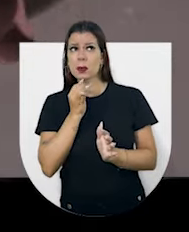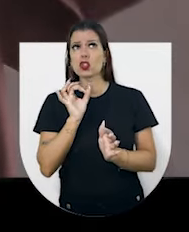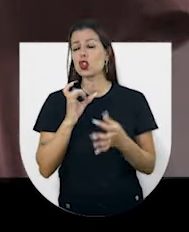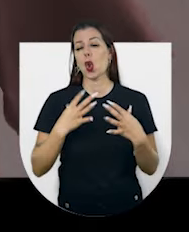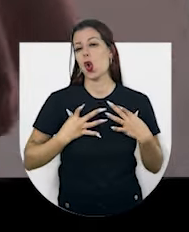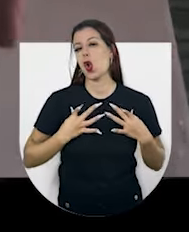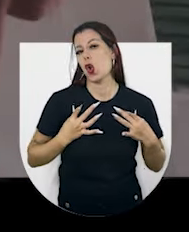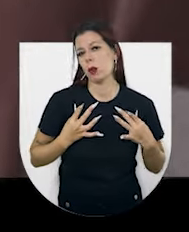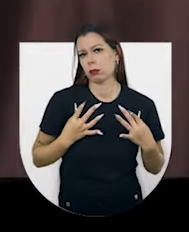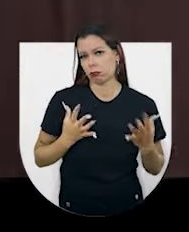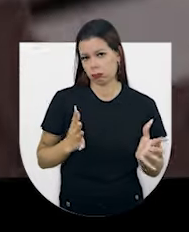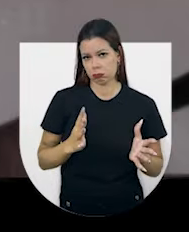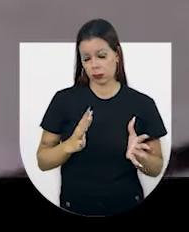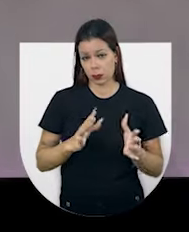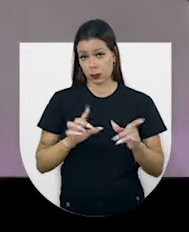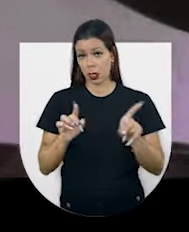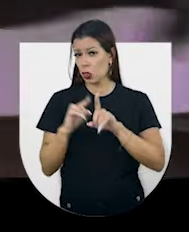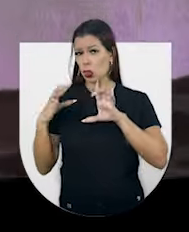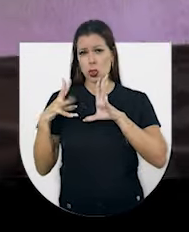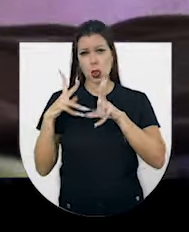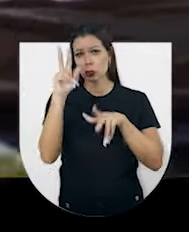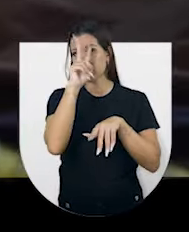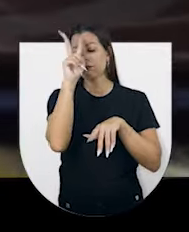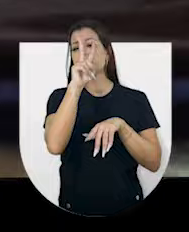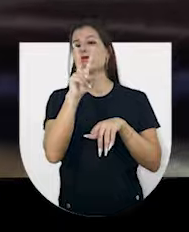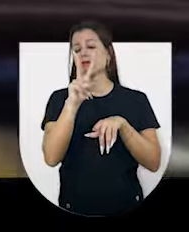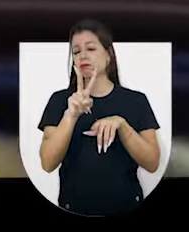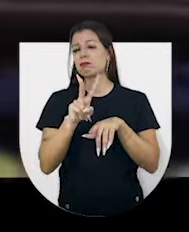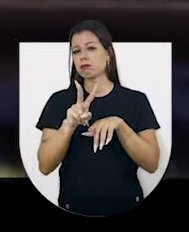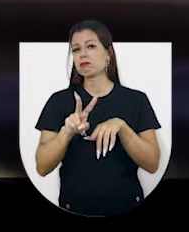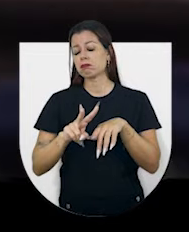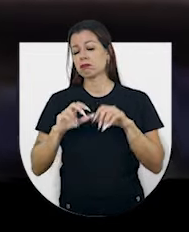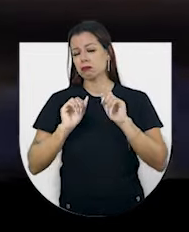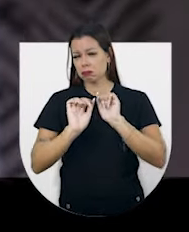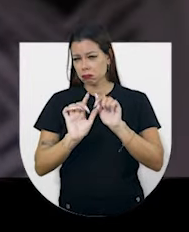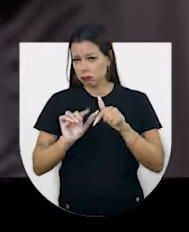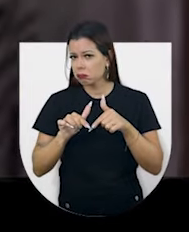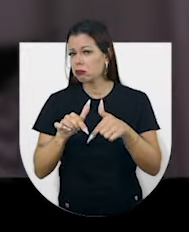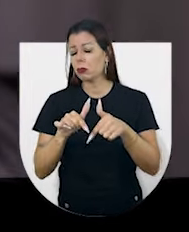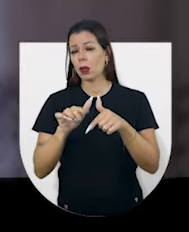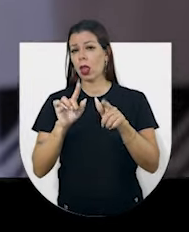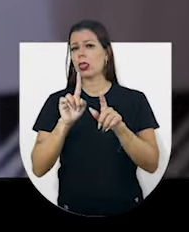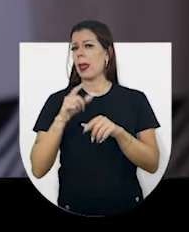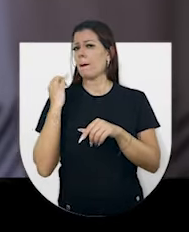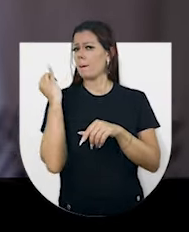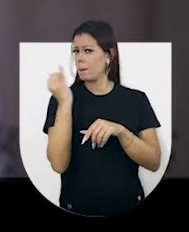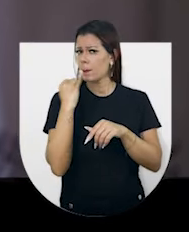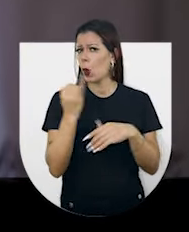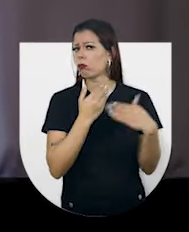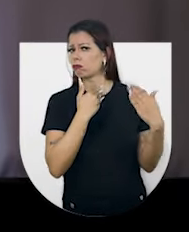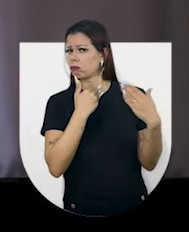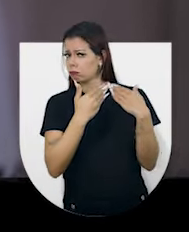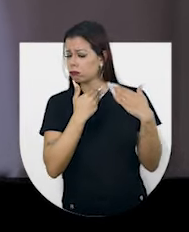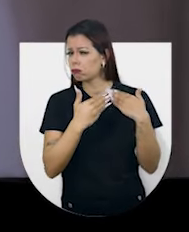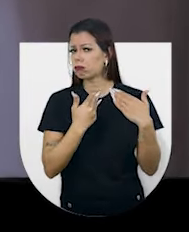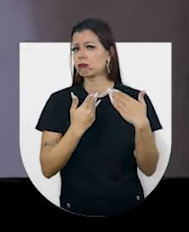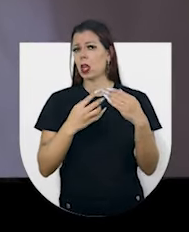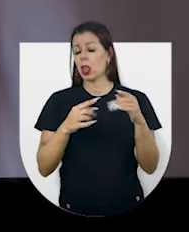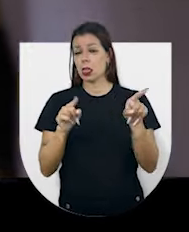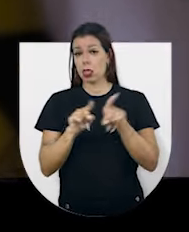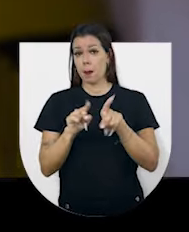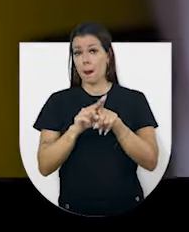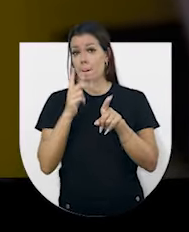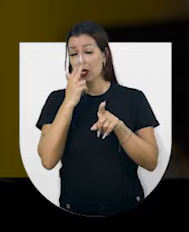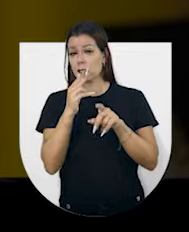só uma roupa com grafismo indígena, mas tá levando toda a nossa história de luta, né? Eu acho importante esse diálogo